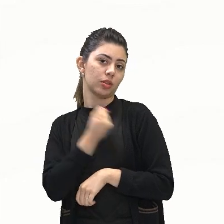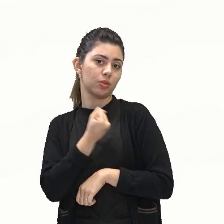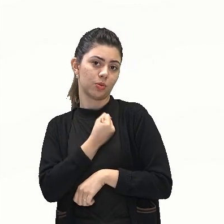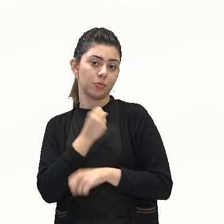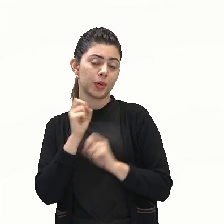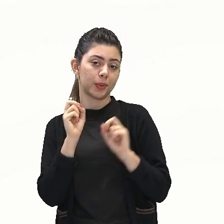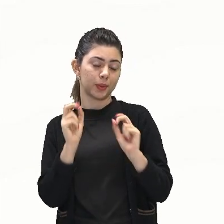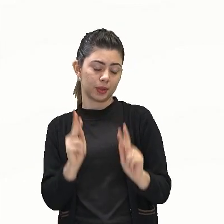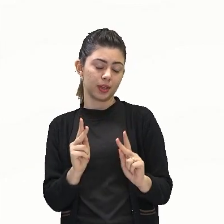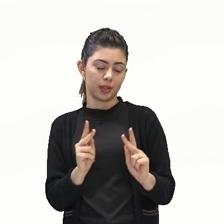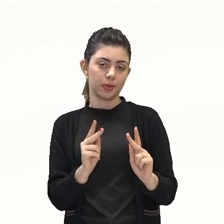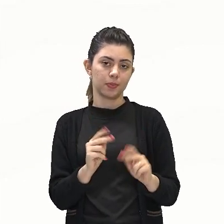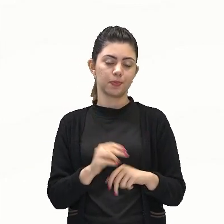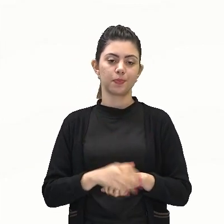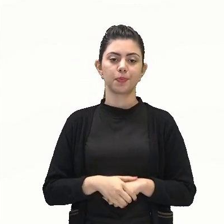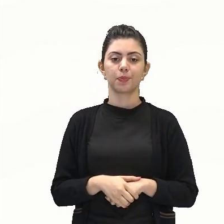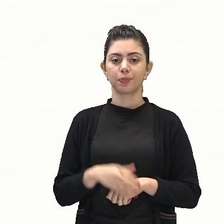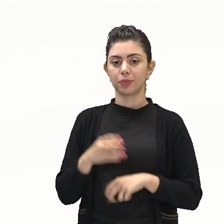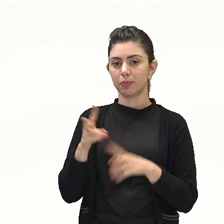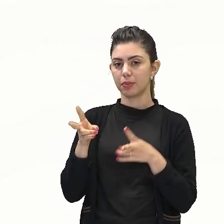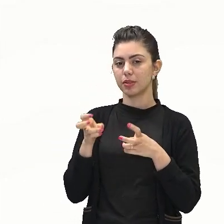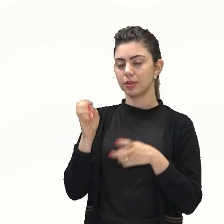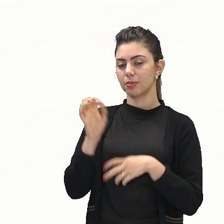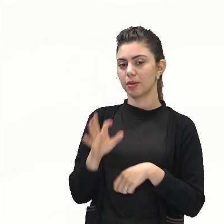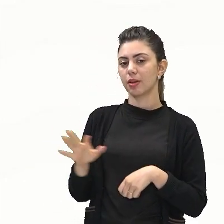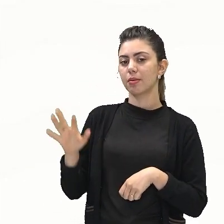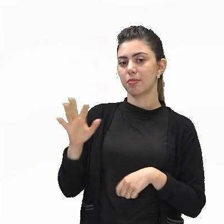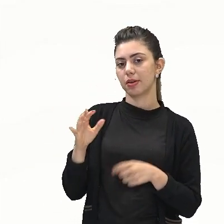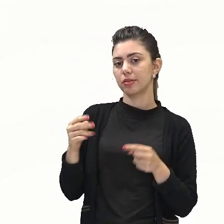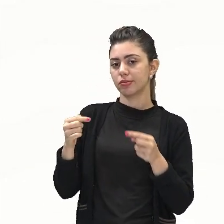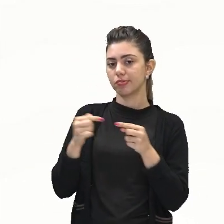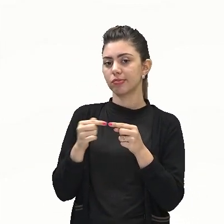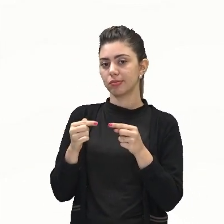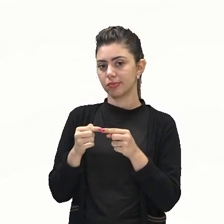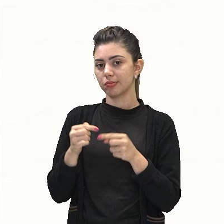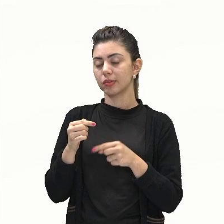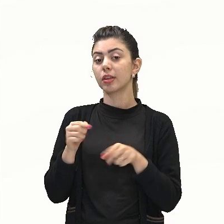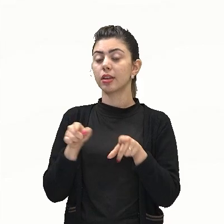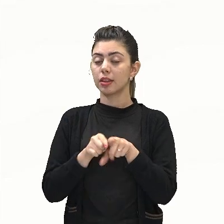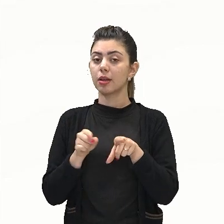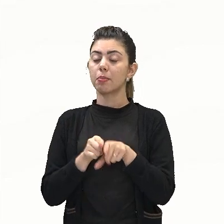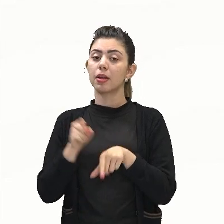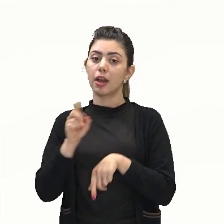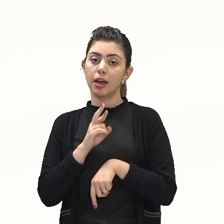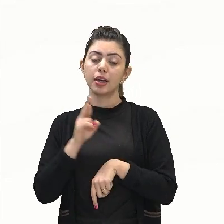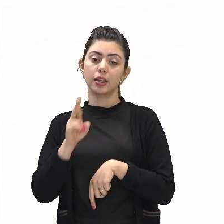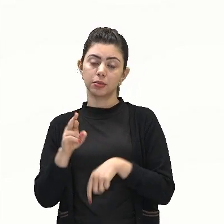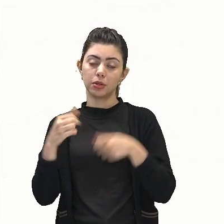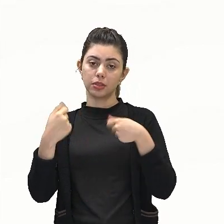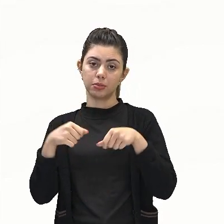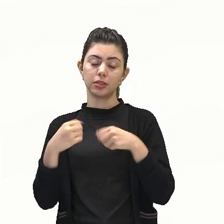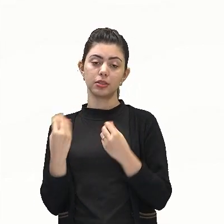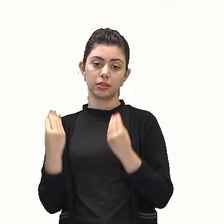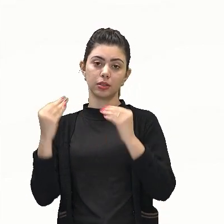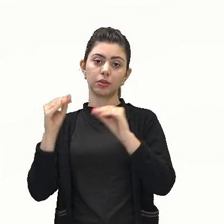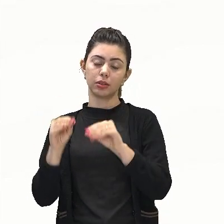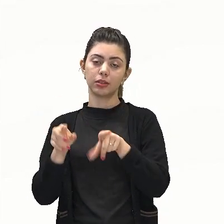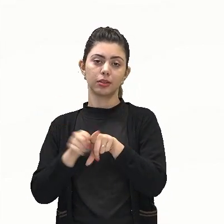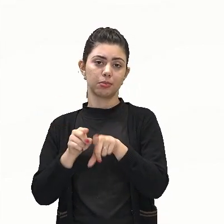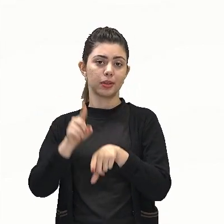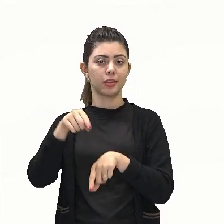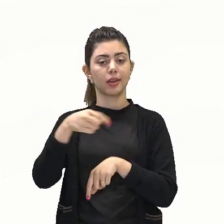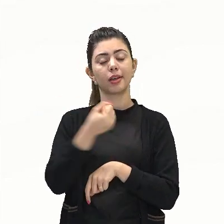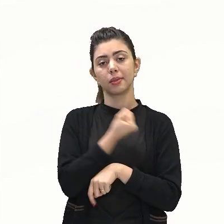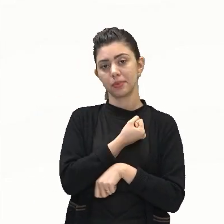Somente os nossos coeficientes e o nosso termo independente, que também são números. A gente não vai